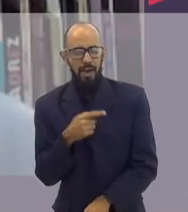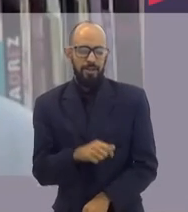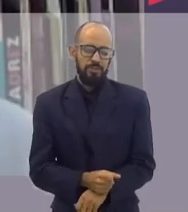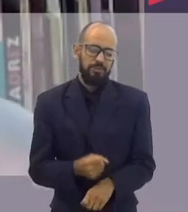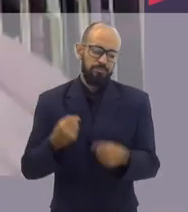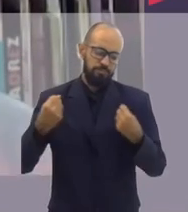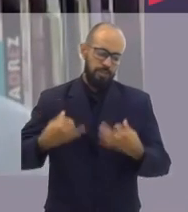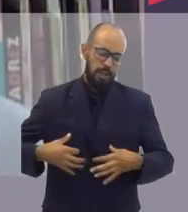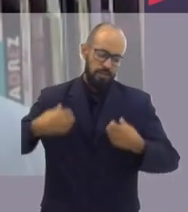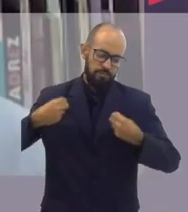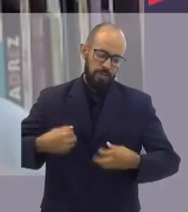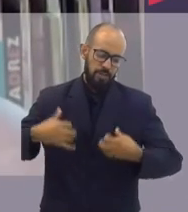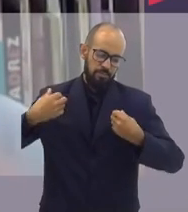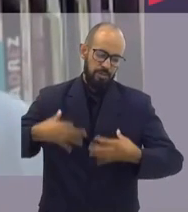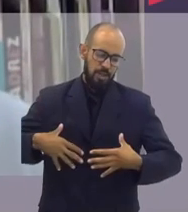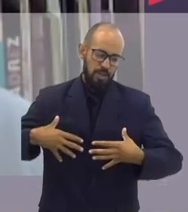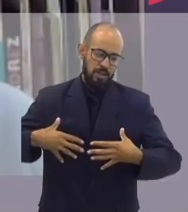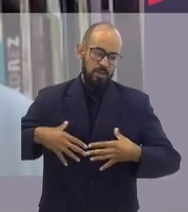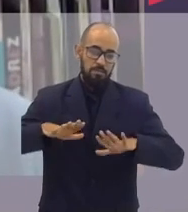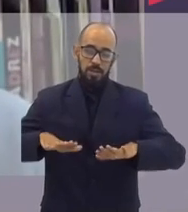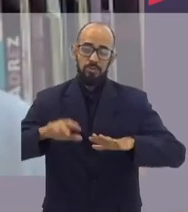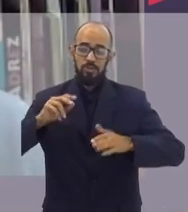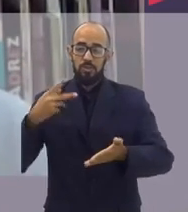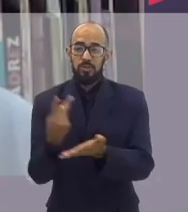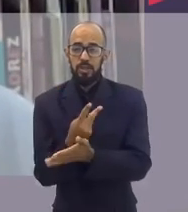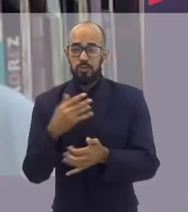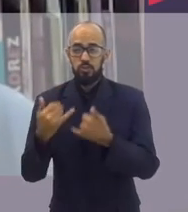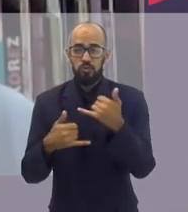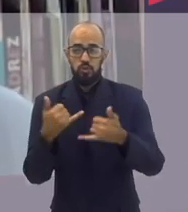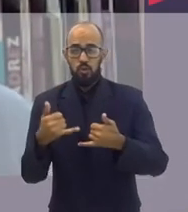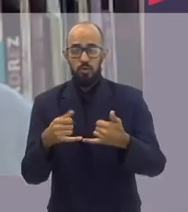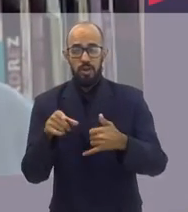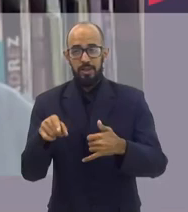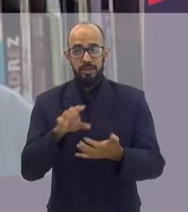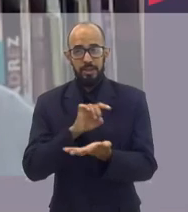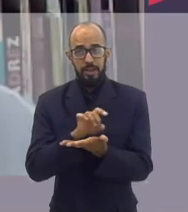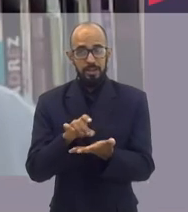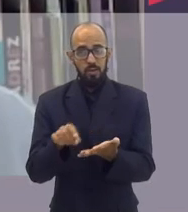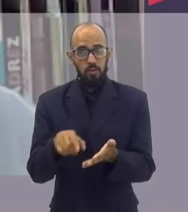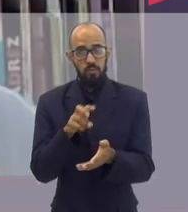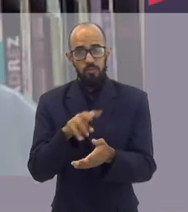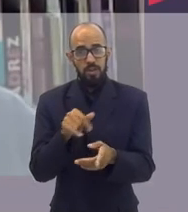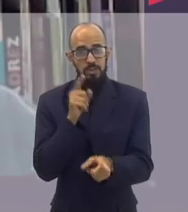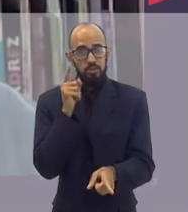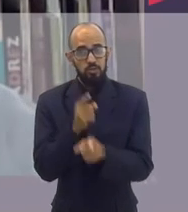Ah, a primeira fase é uma, a segunda fase. Então o que acontece no jogo é que os jogadores